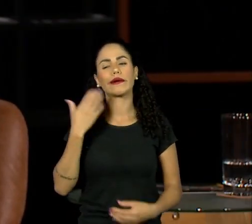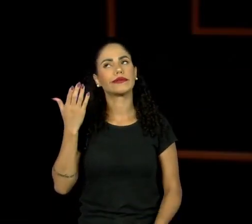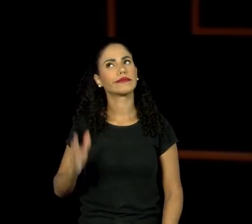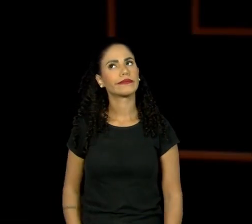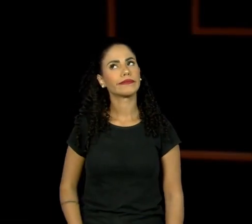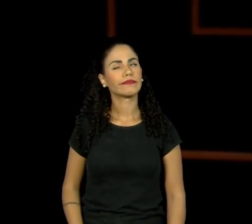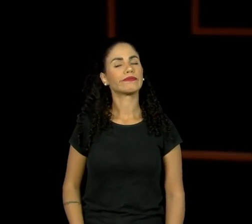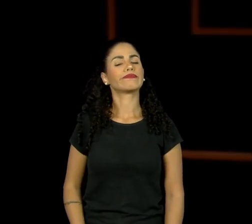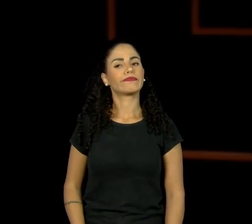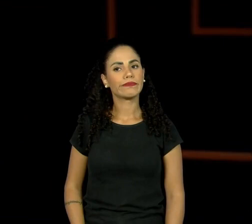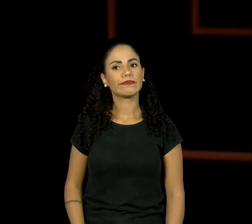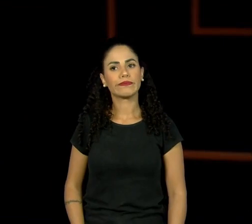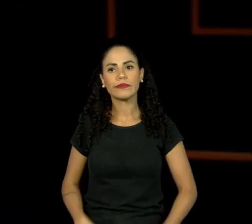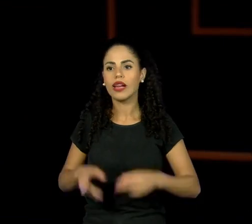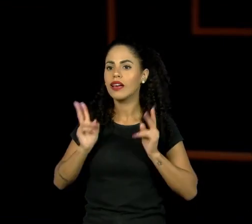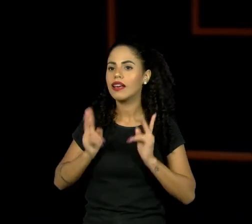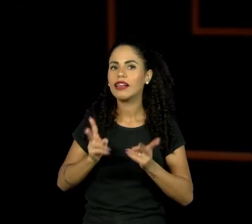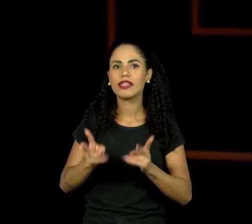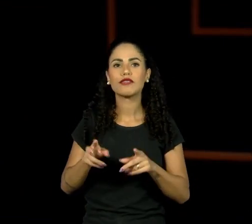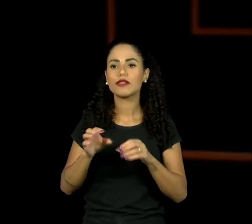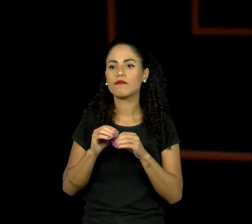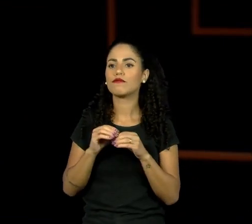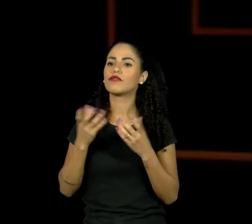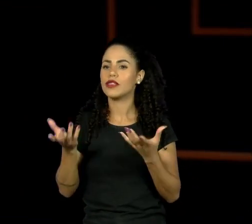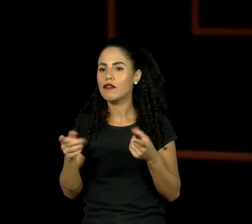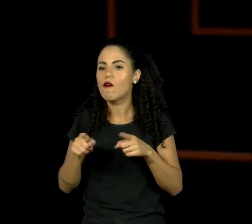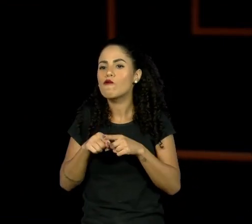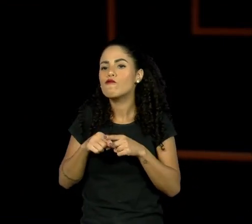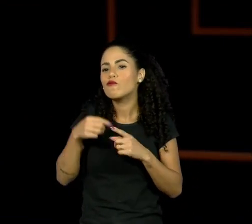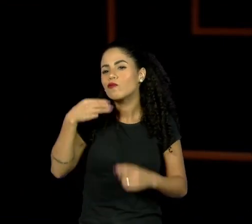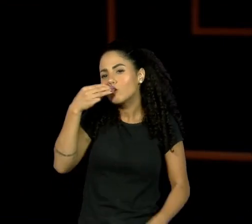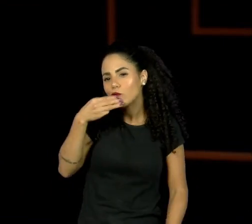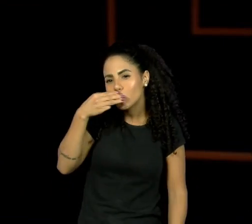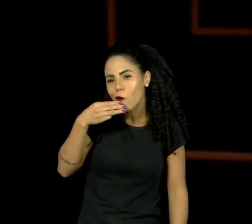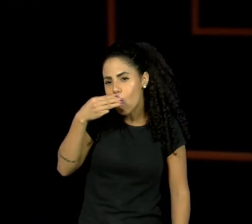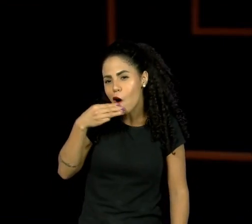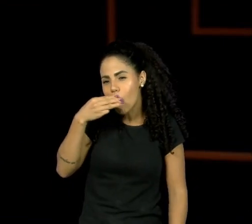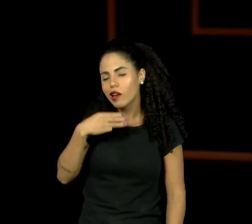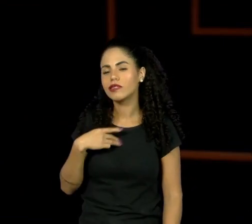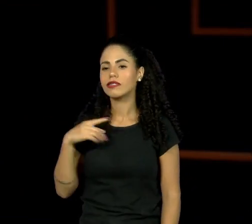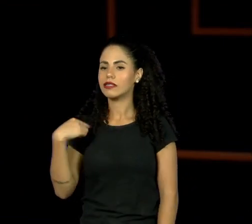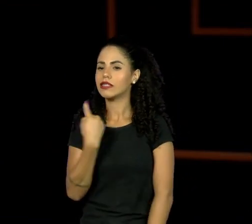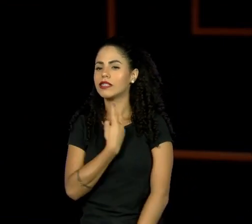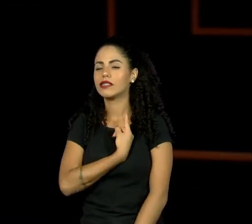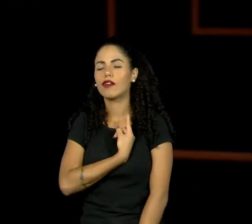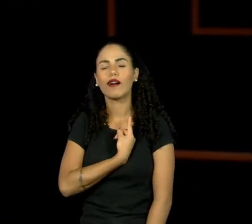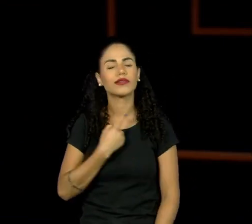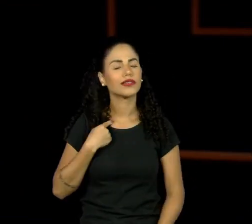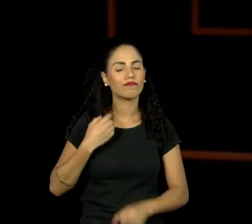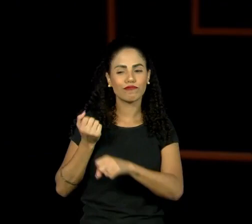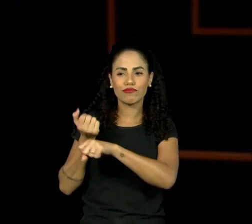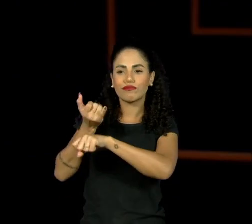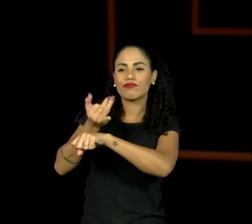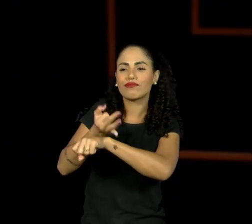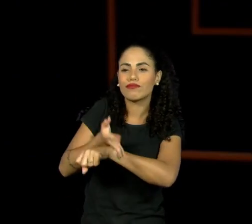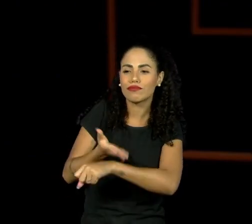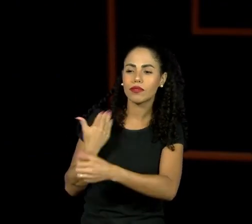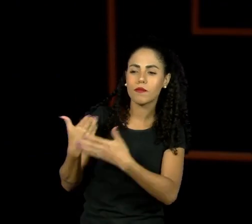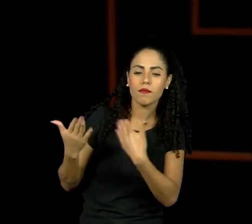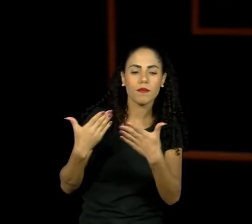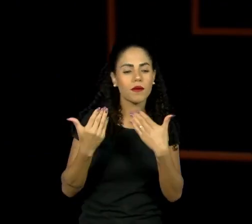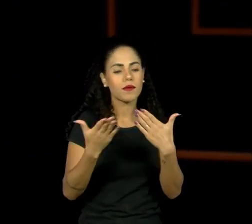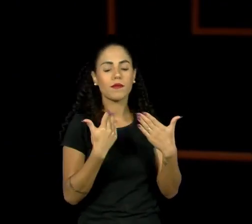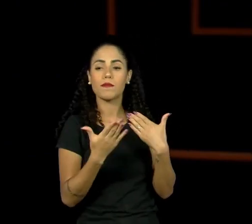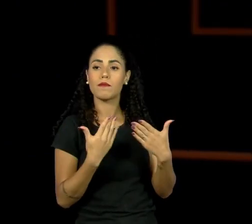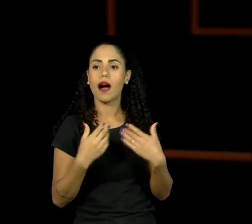Aí aquela alegria, ele sempre vinha com uma goiabada cascão. E a gente ficava a madrugada inteira. E a Bebel Gilberto